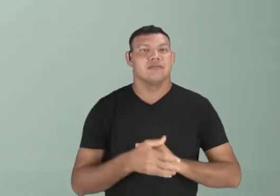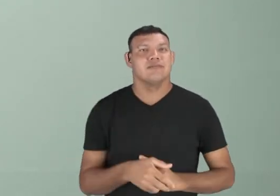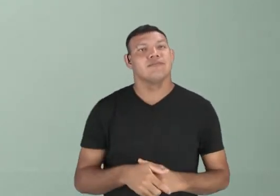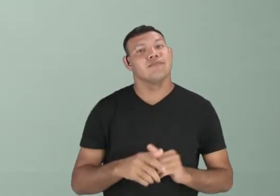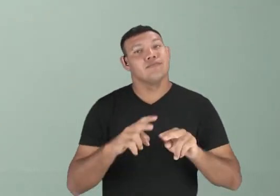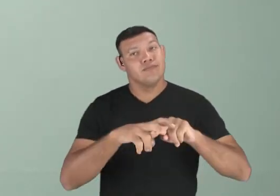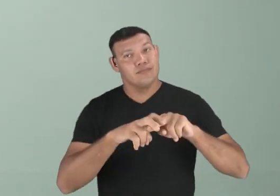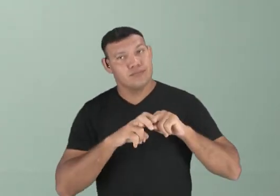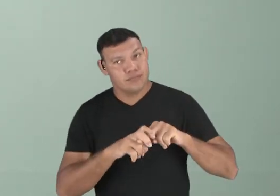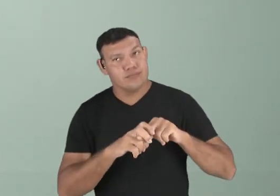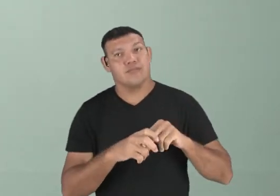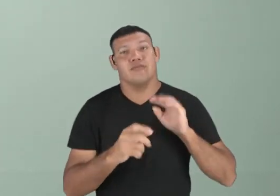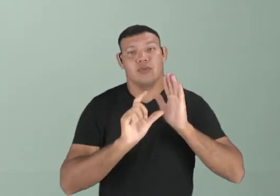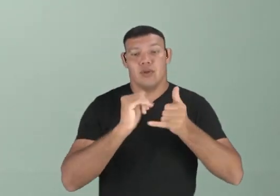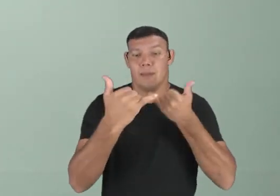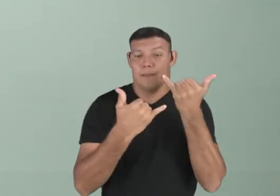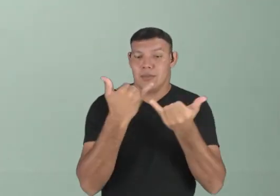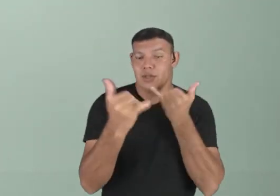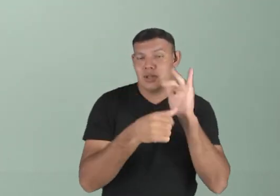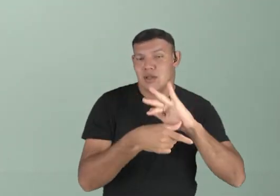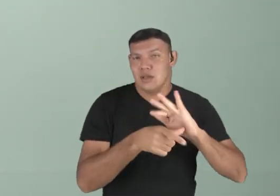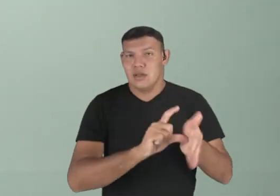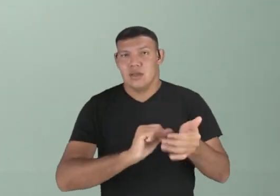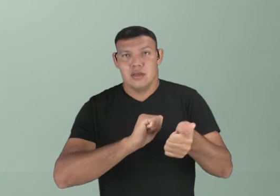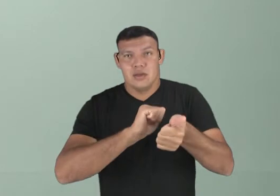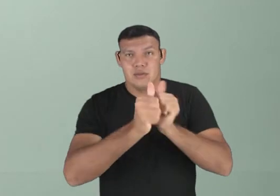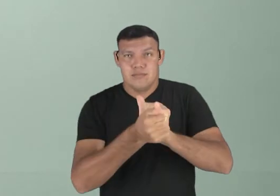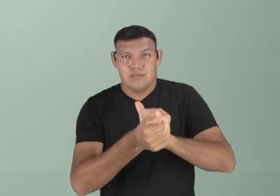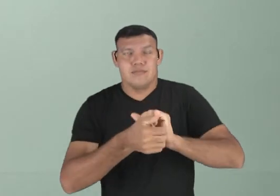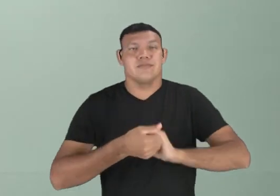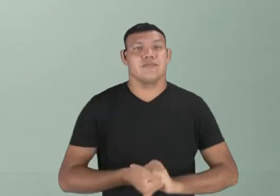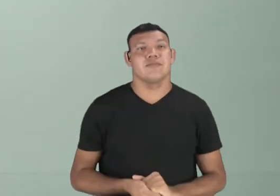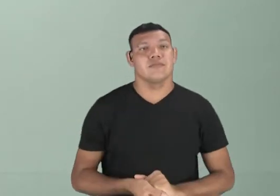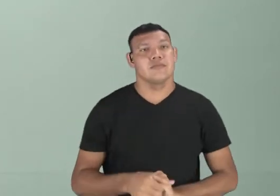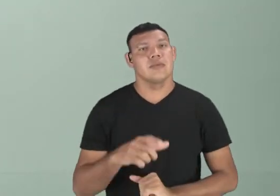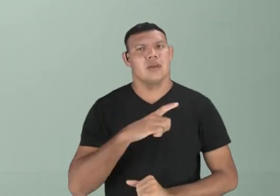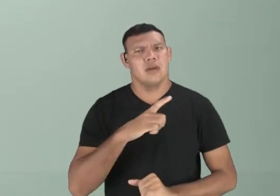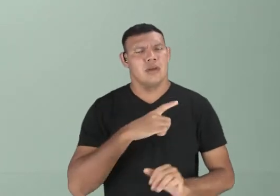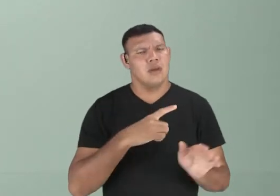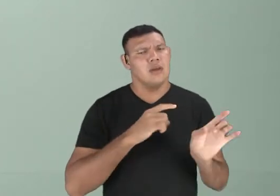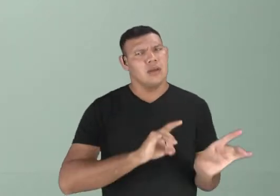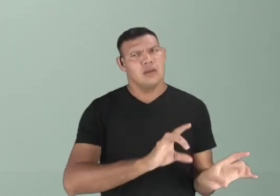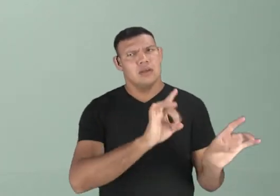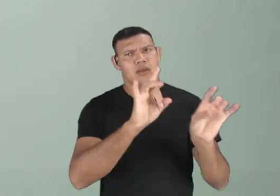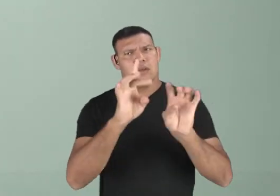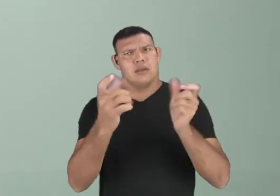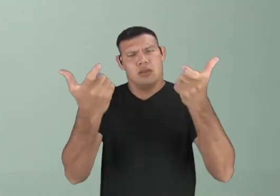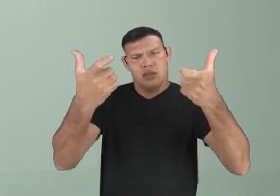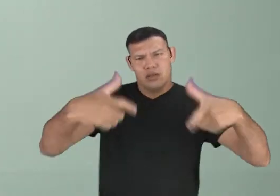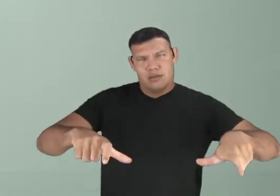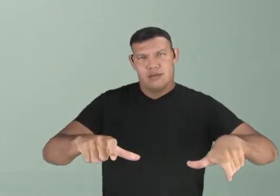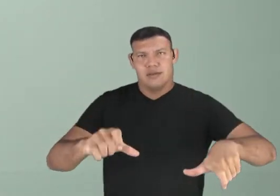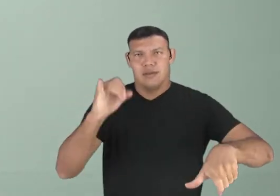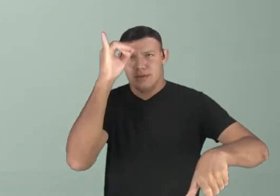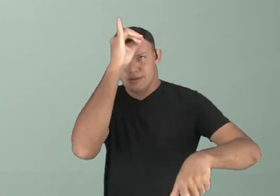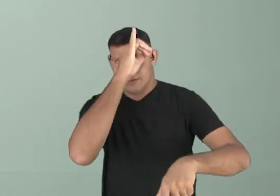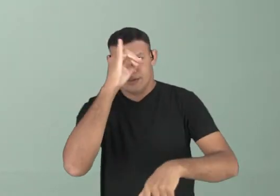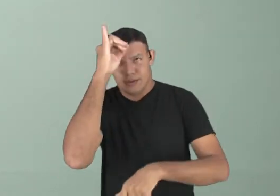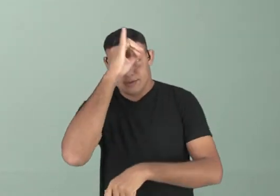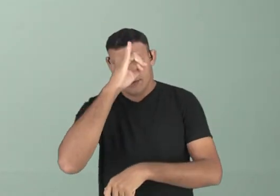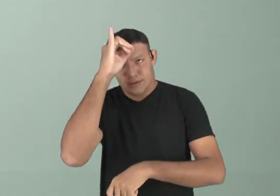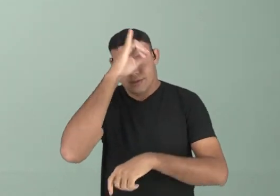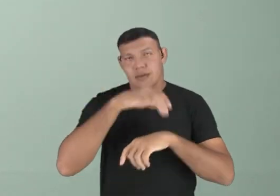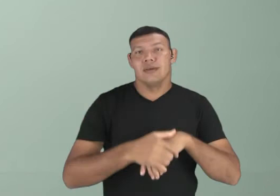jogos antes do esporte, tá? Aí tem os específicos do futebol. O bobinho, por exemplo, ele vai desenvolver o que,